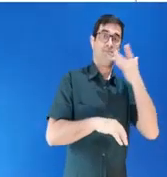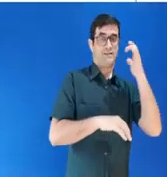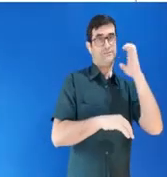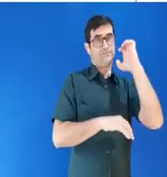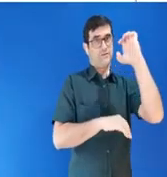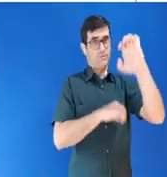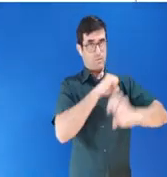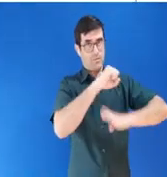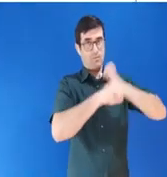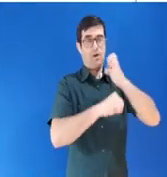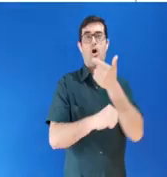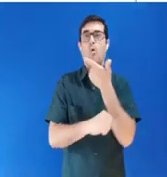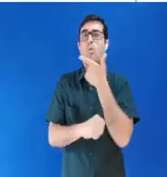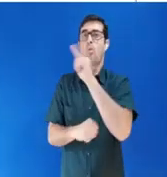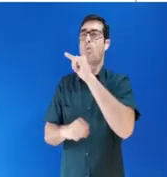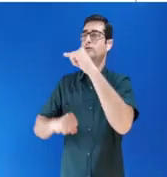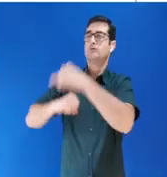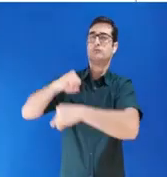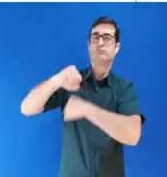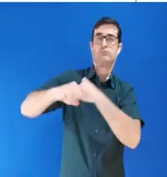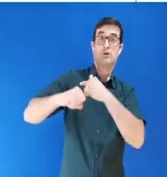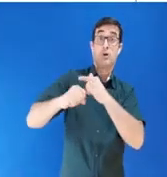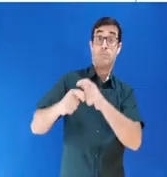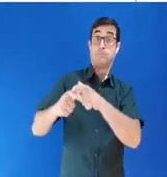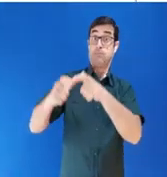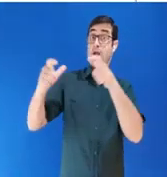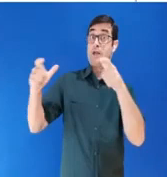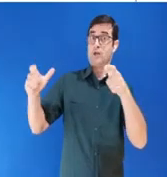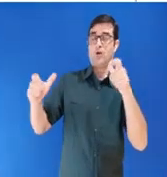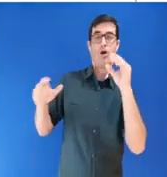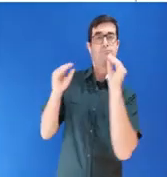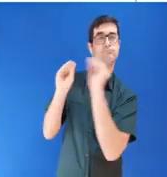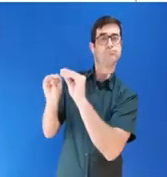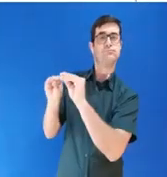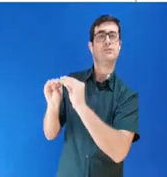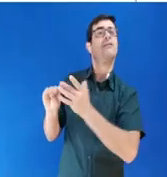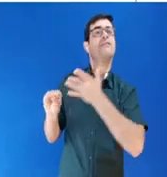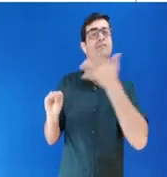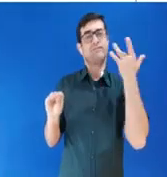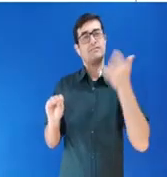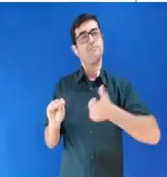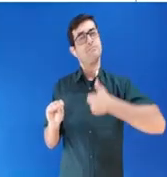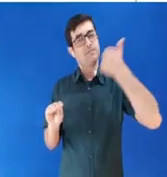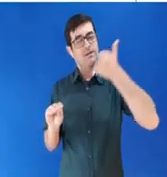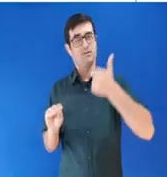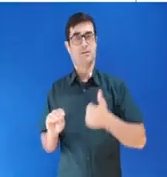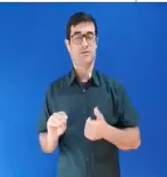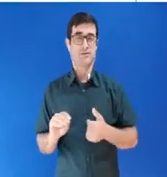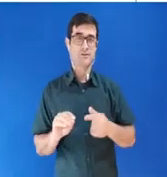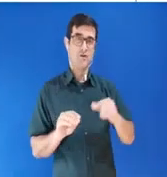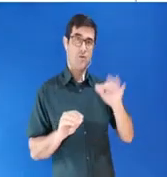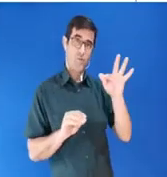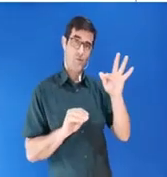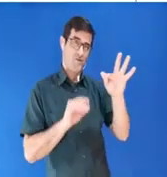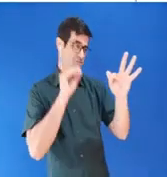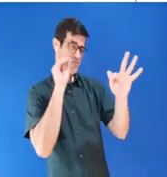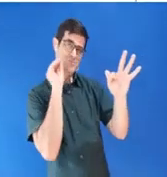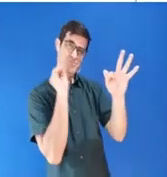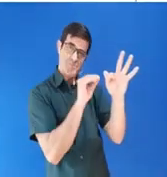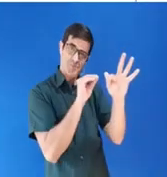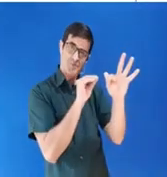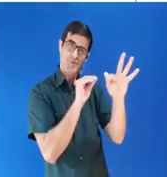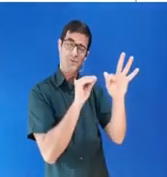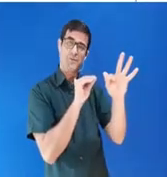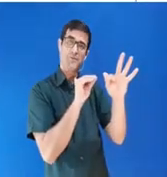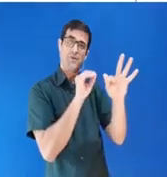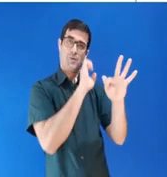numa outra espécie maior do que nele. E isso se deve, que a gente pode comparar aqui, flúor e cloro, tá? O